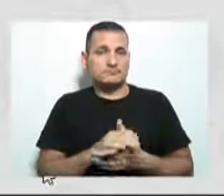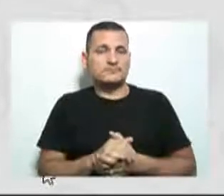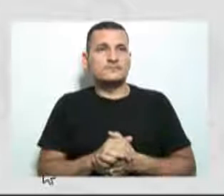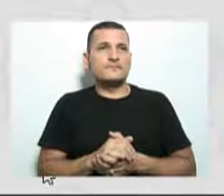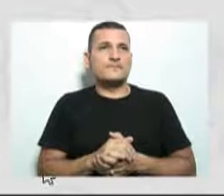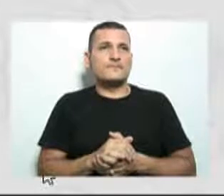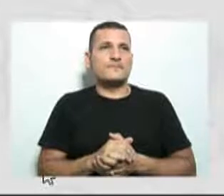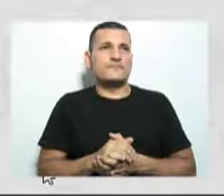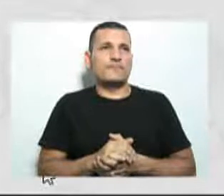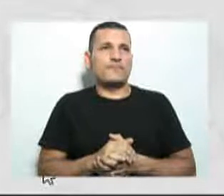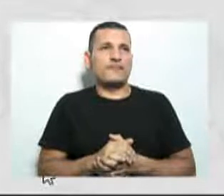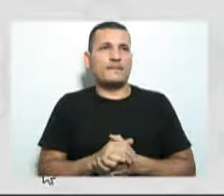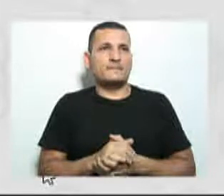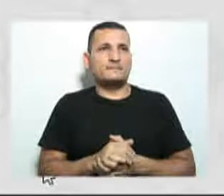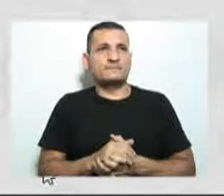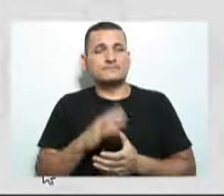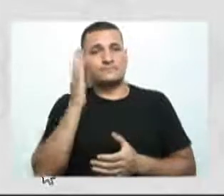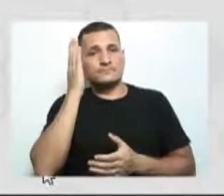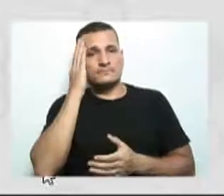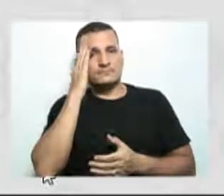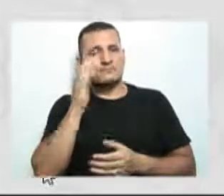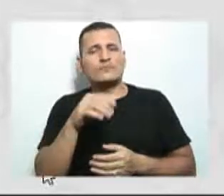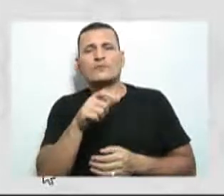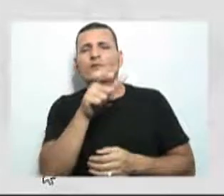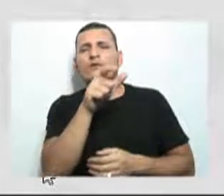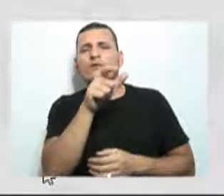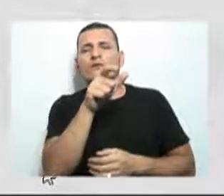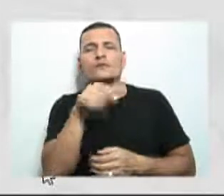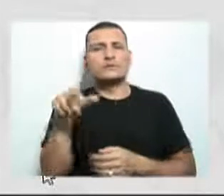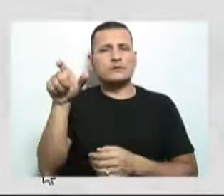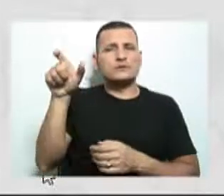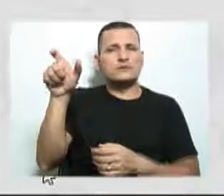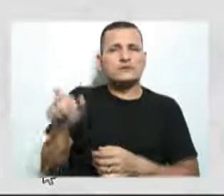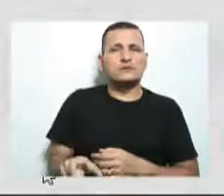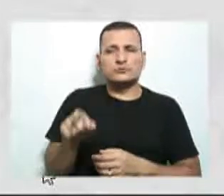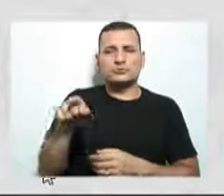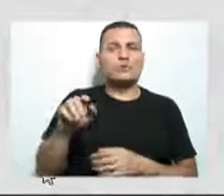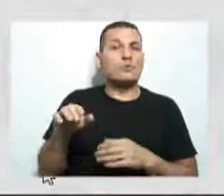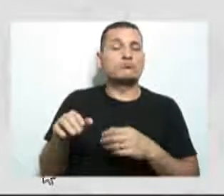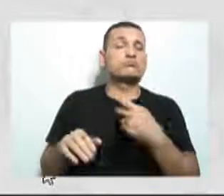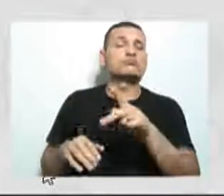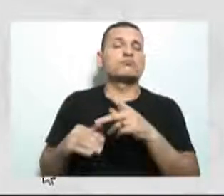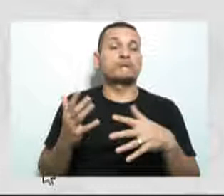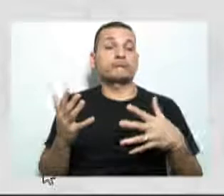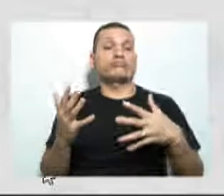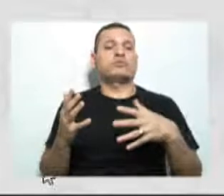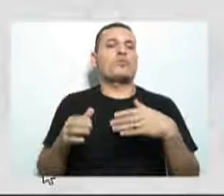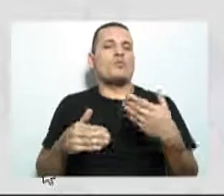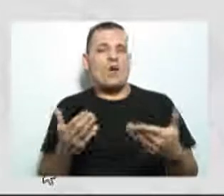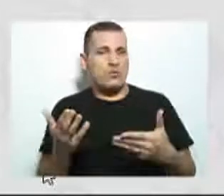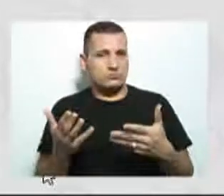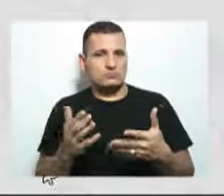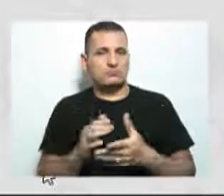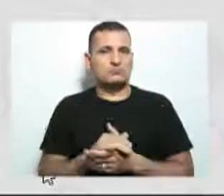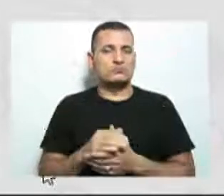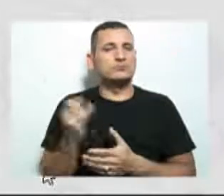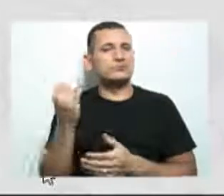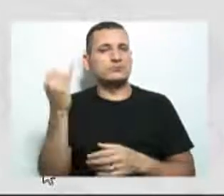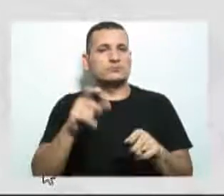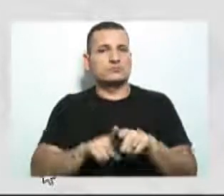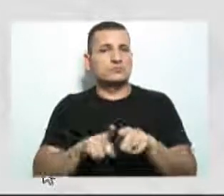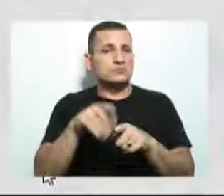céu. Saber qual a reação da outra pessoa, do cliente, após a negociação, também é de suma importância, como nós falamos.